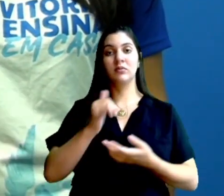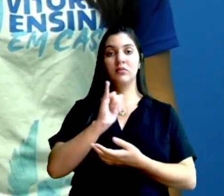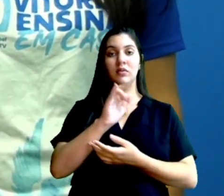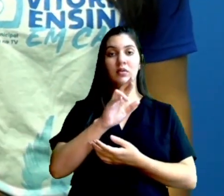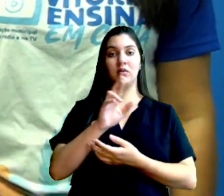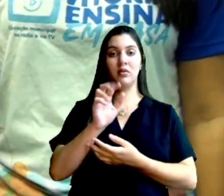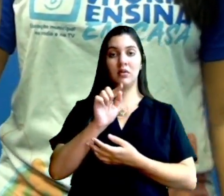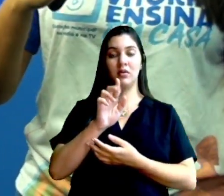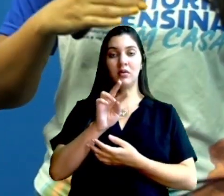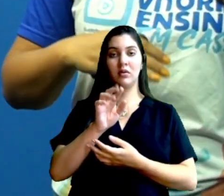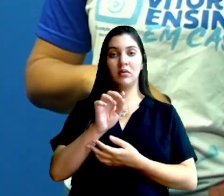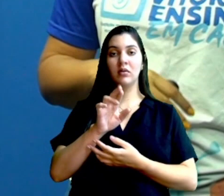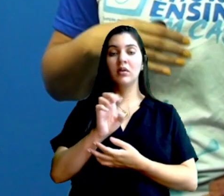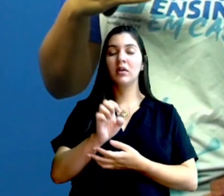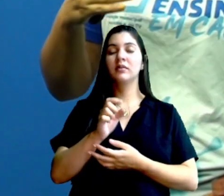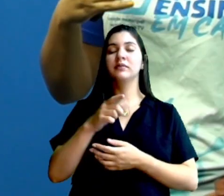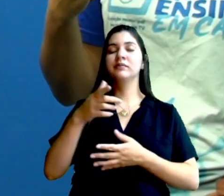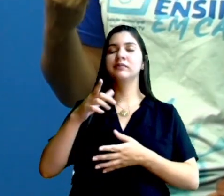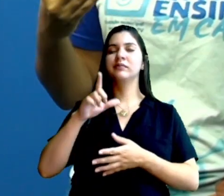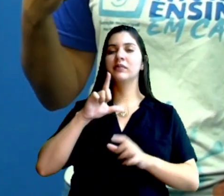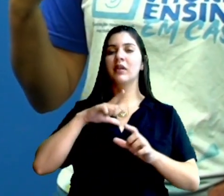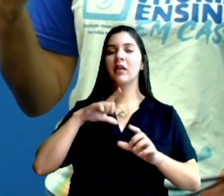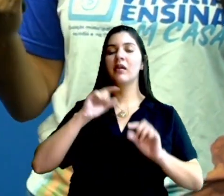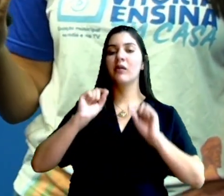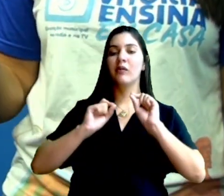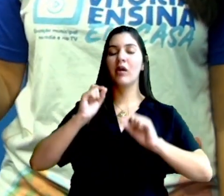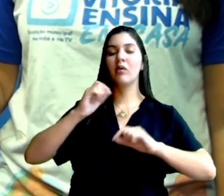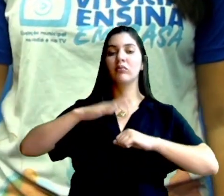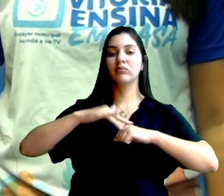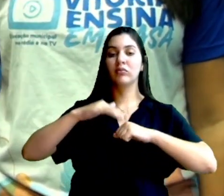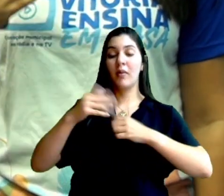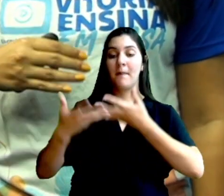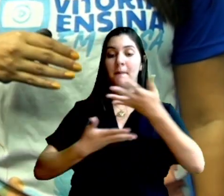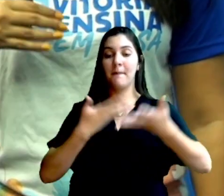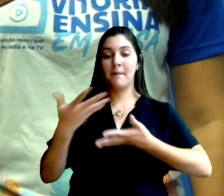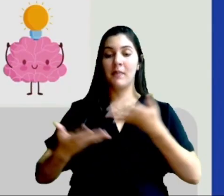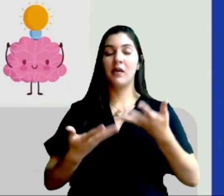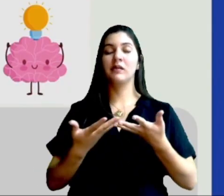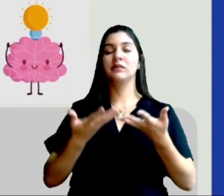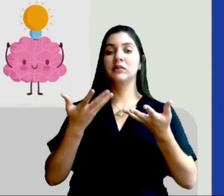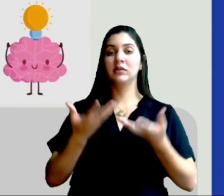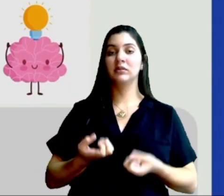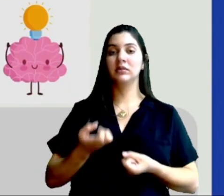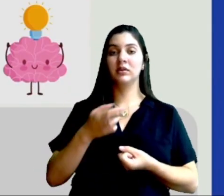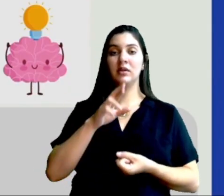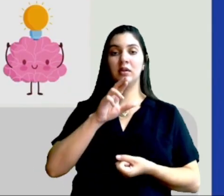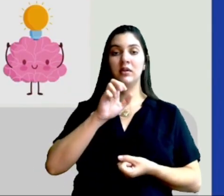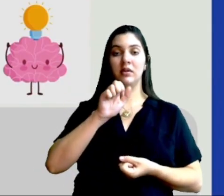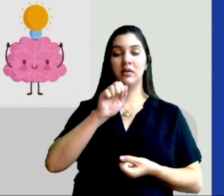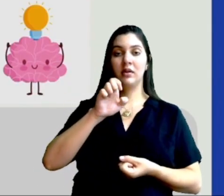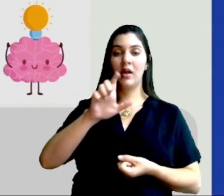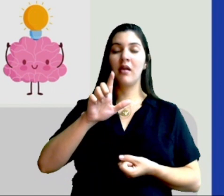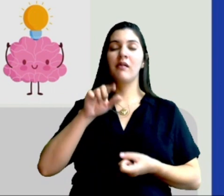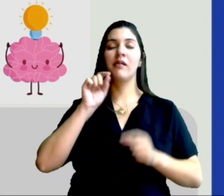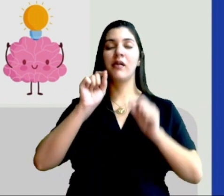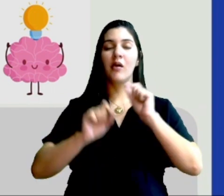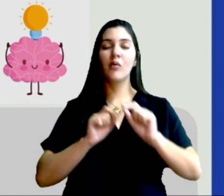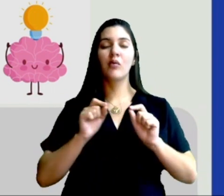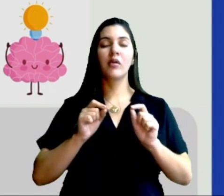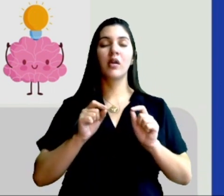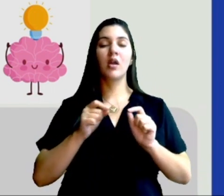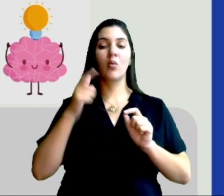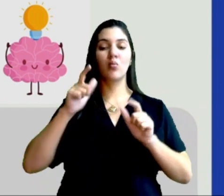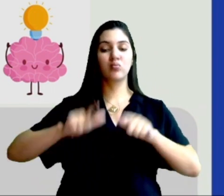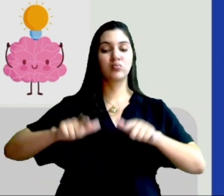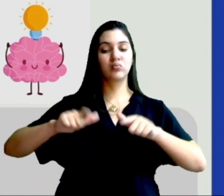irregulares, que se tratam de particípios aceitados pela RAE, que é a Real Academia Espanhola, certo?